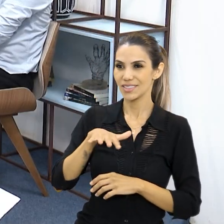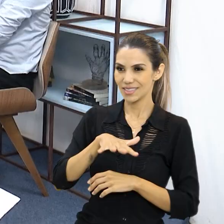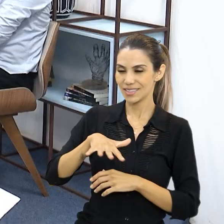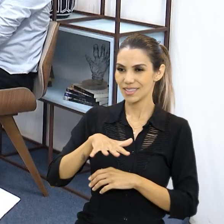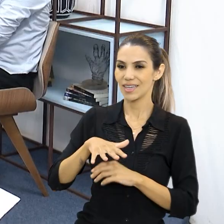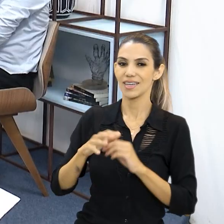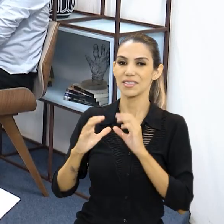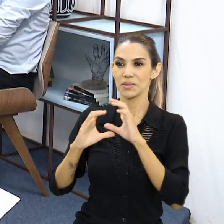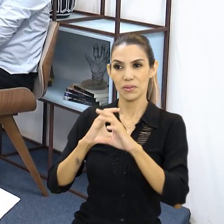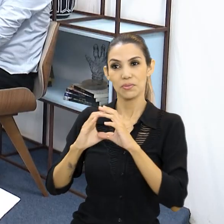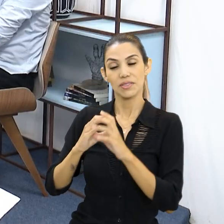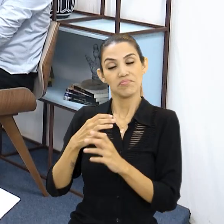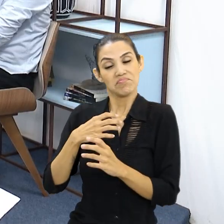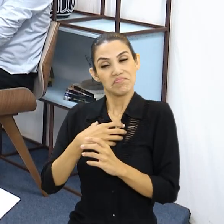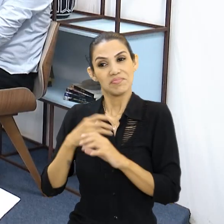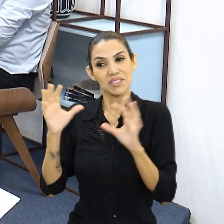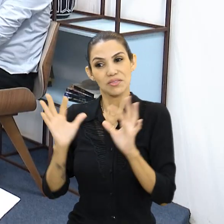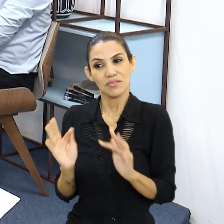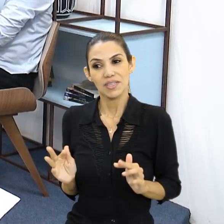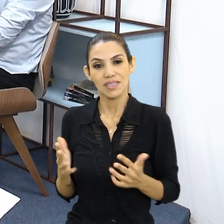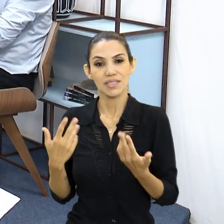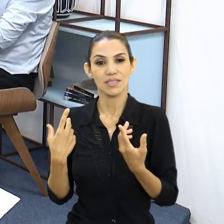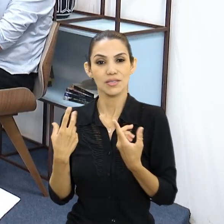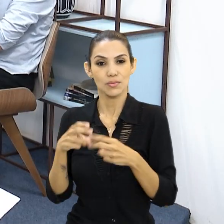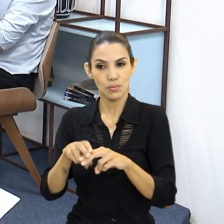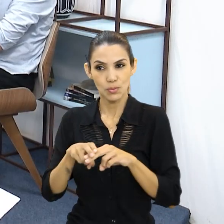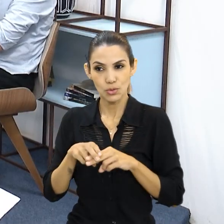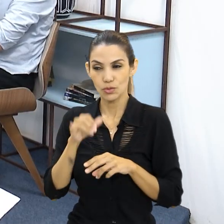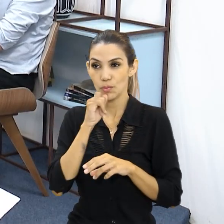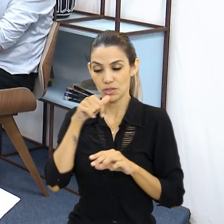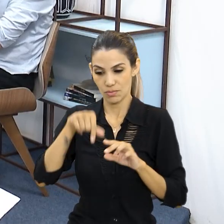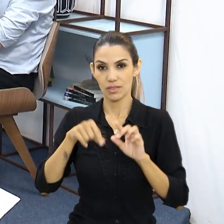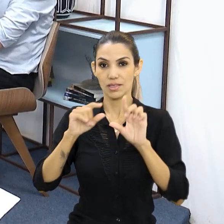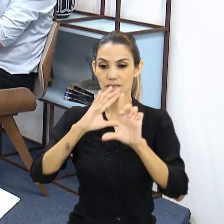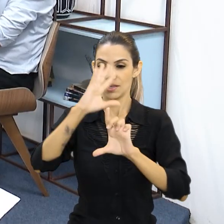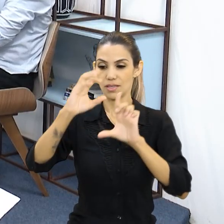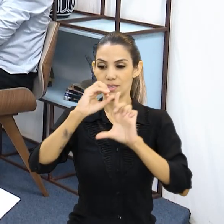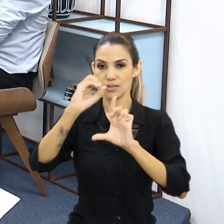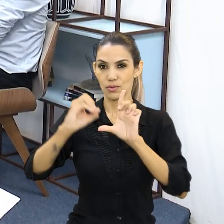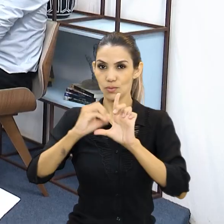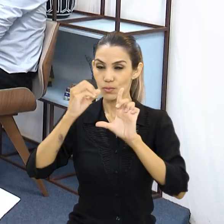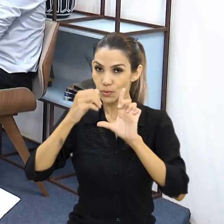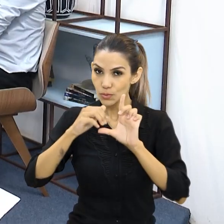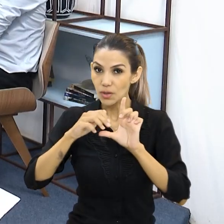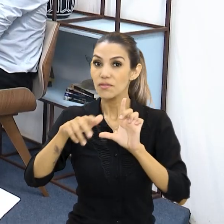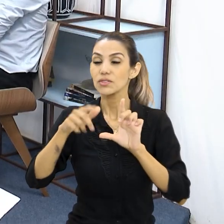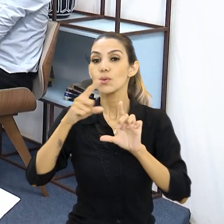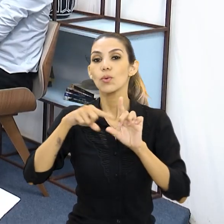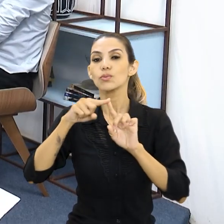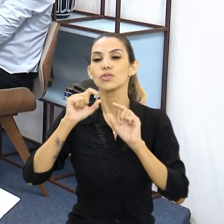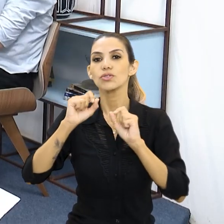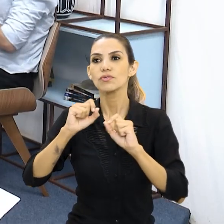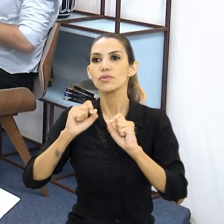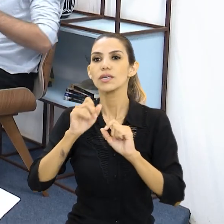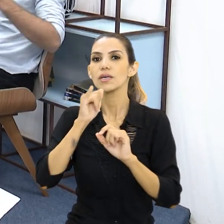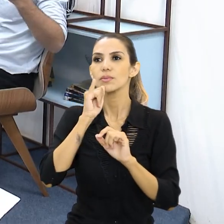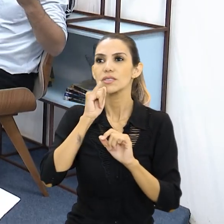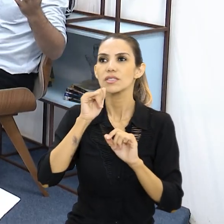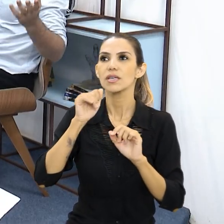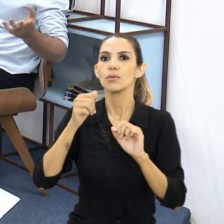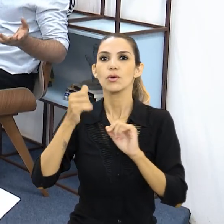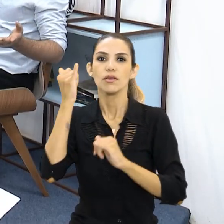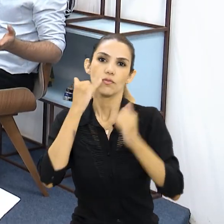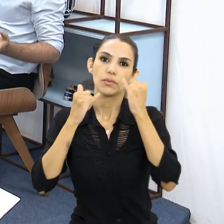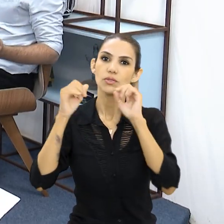muito feliz em saber disso, porque de fato esse espaço, inclusive do Mundo UFG, é tentando popularizar um pouco mais a ciência, deixando de